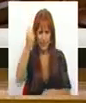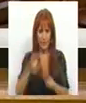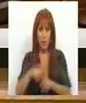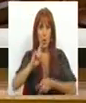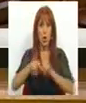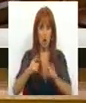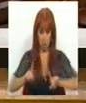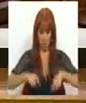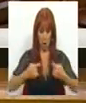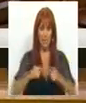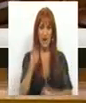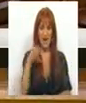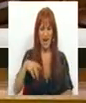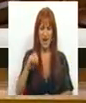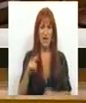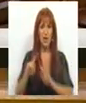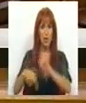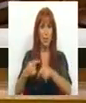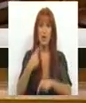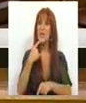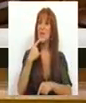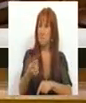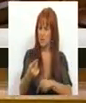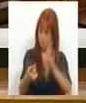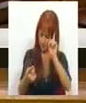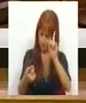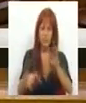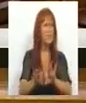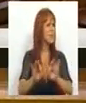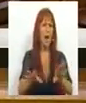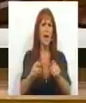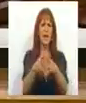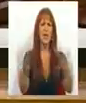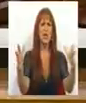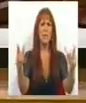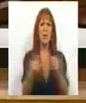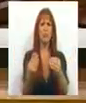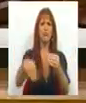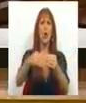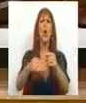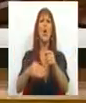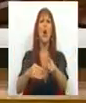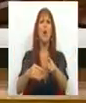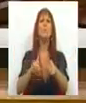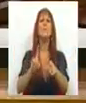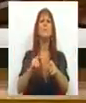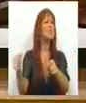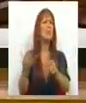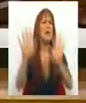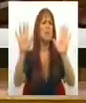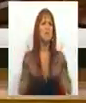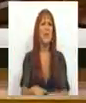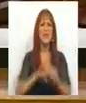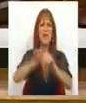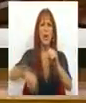e daquilo que o próprio INE veio anunciar como crescimento adicional, será pelo menos